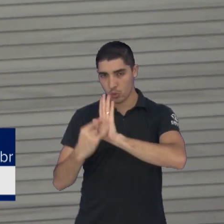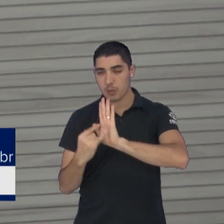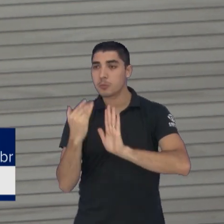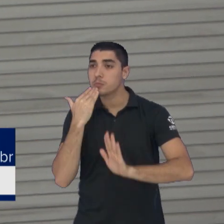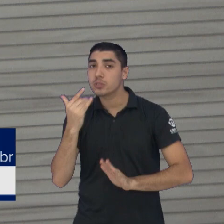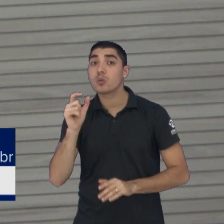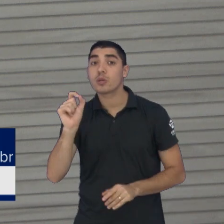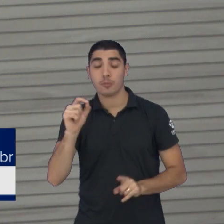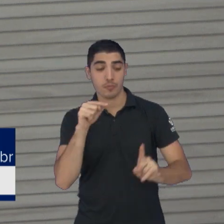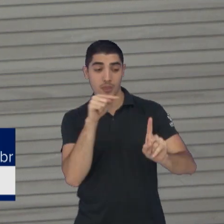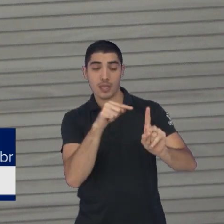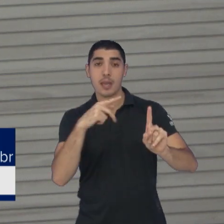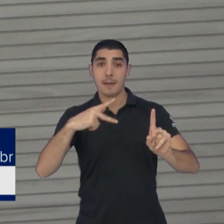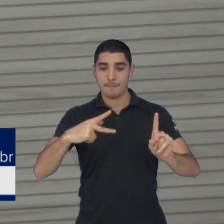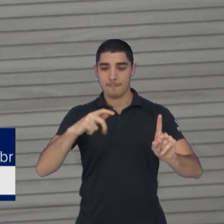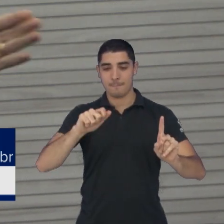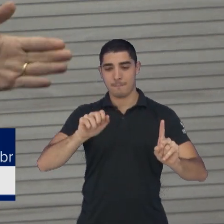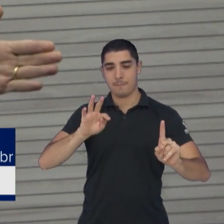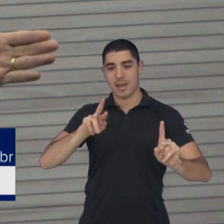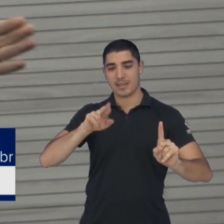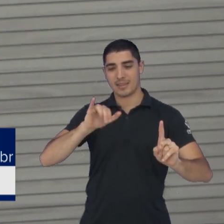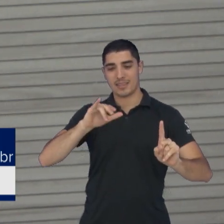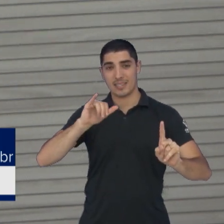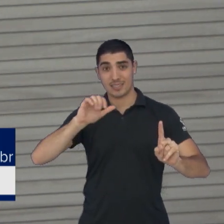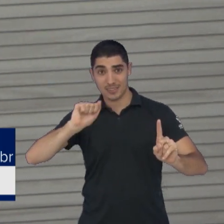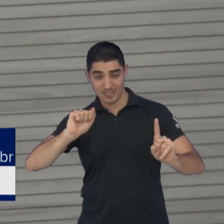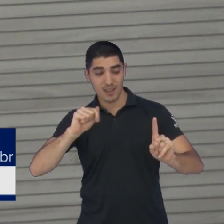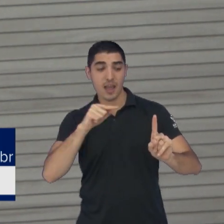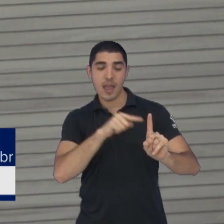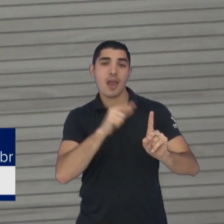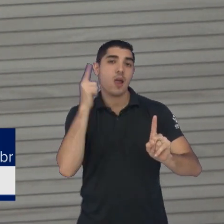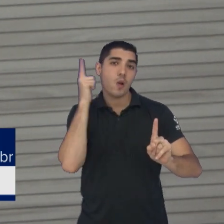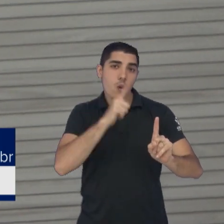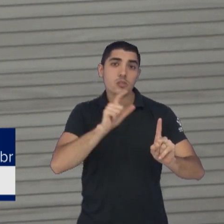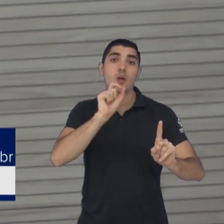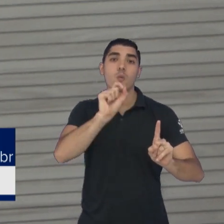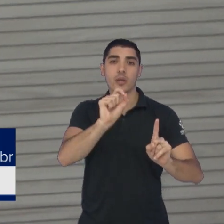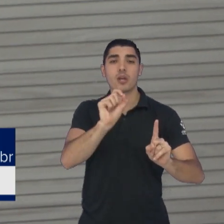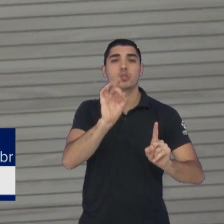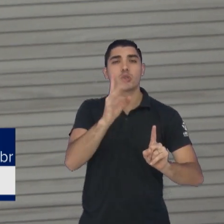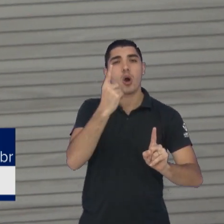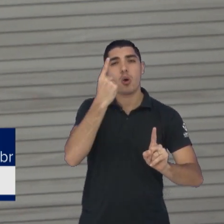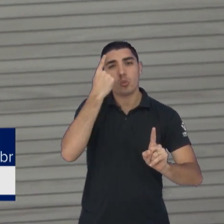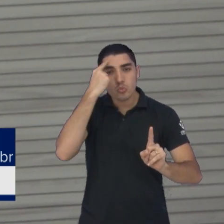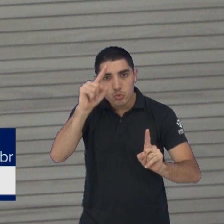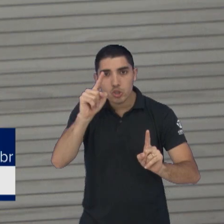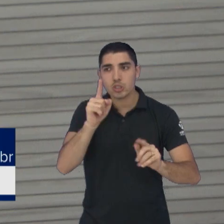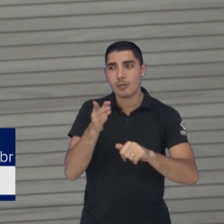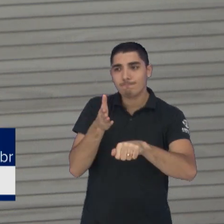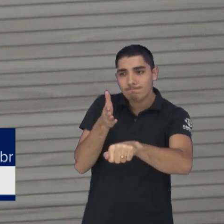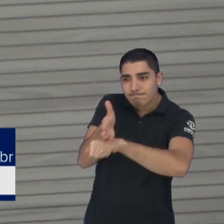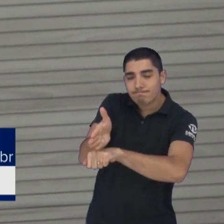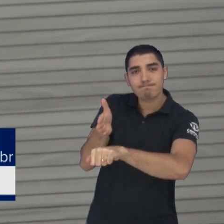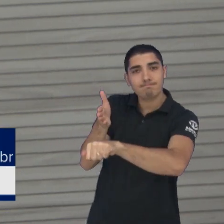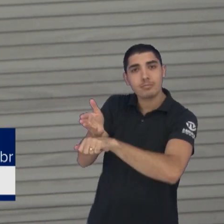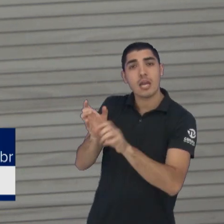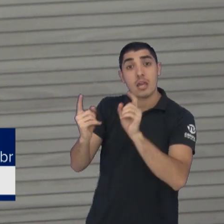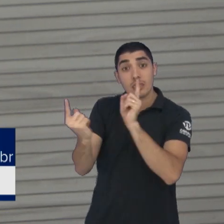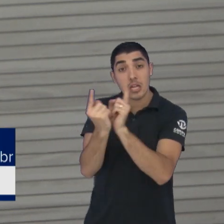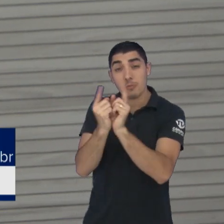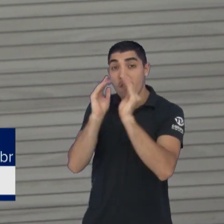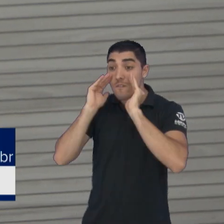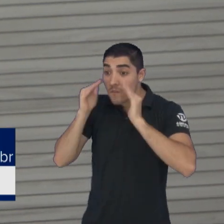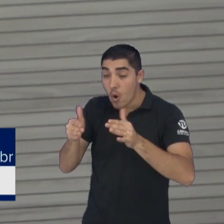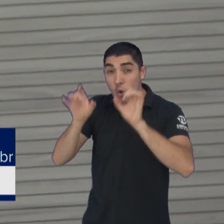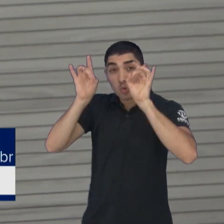um dia por semana, para atender justamente, né, crianças, né, com T21, síndrome de Down, mas